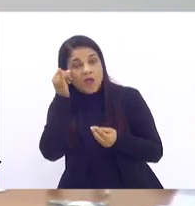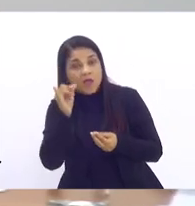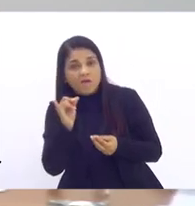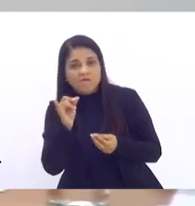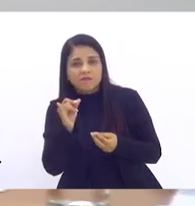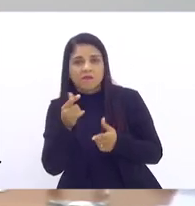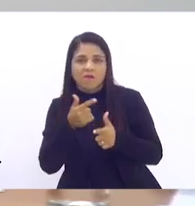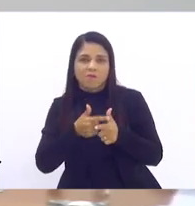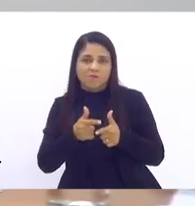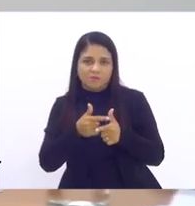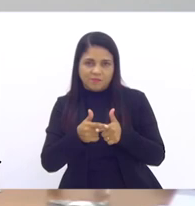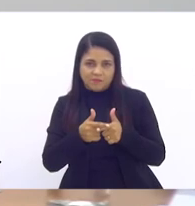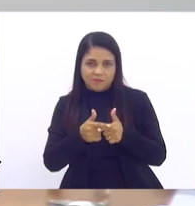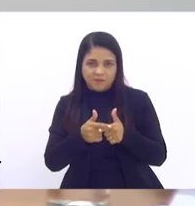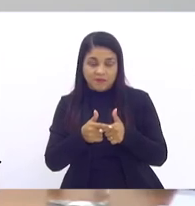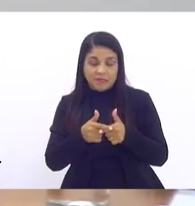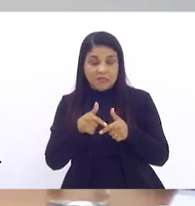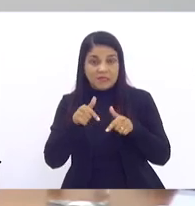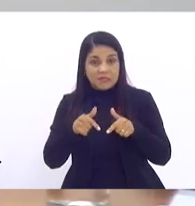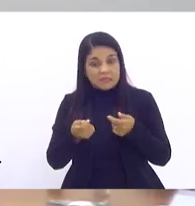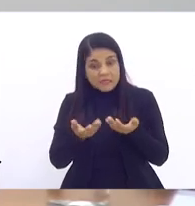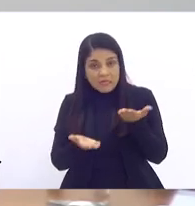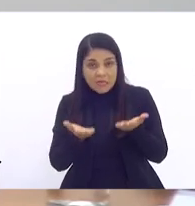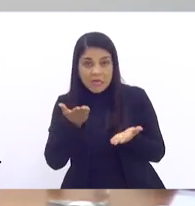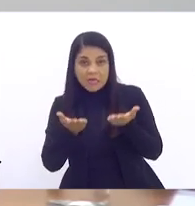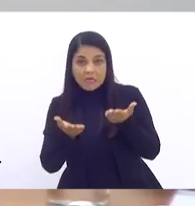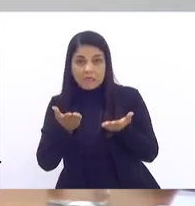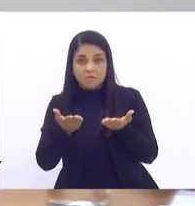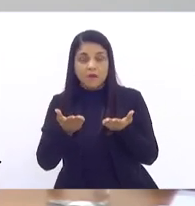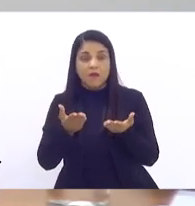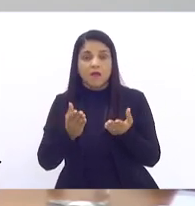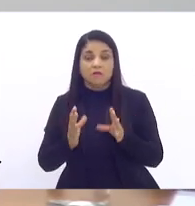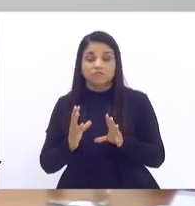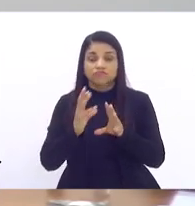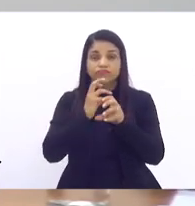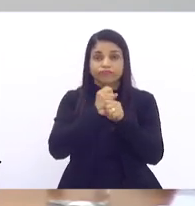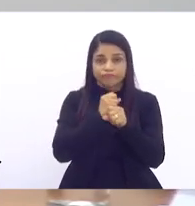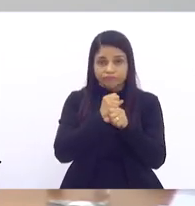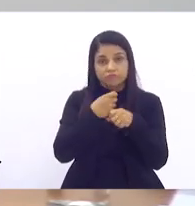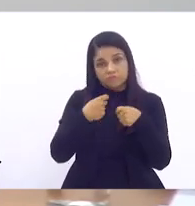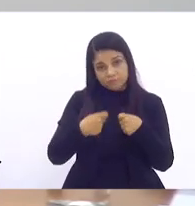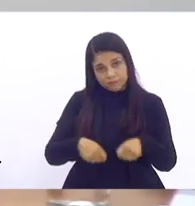aqui embaixo tentar equilibrar a nossas contas